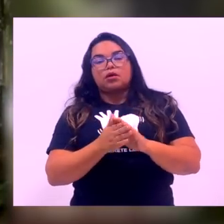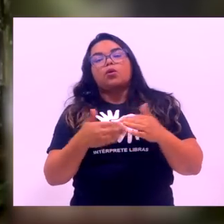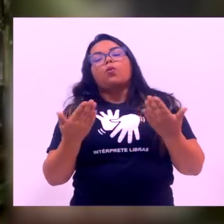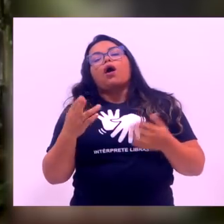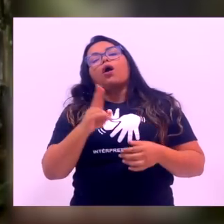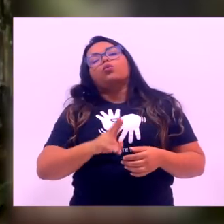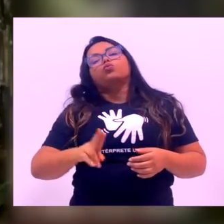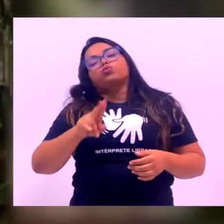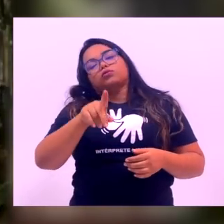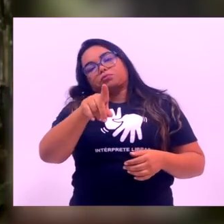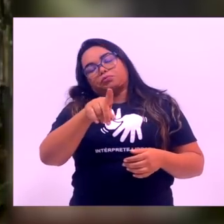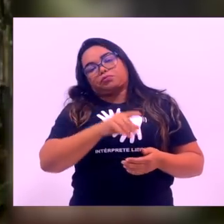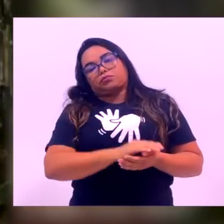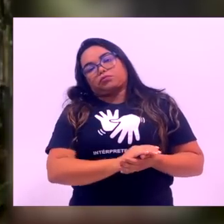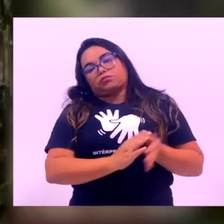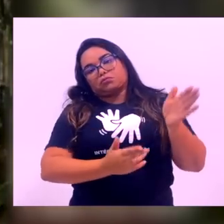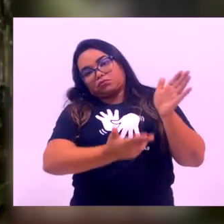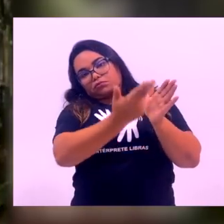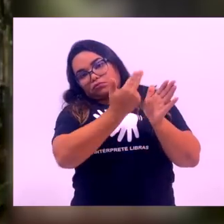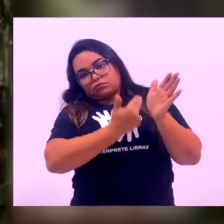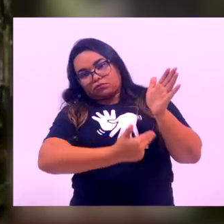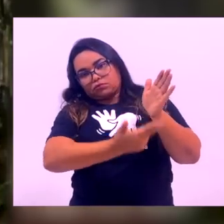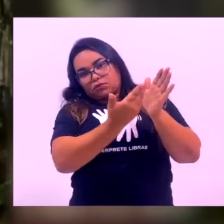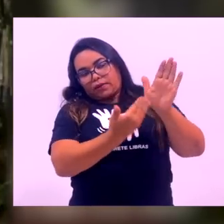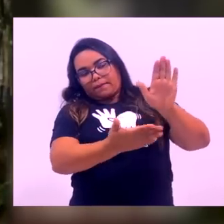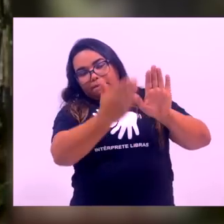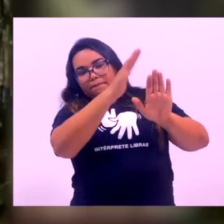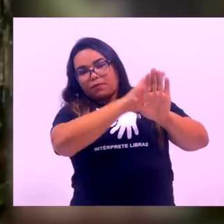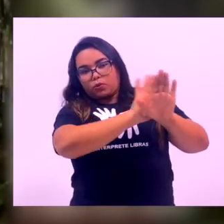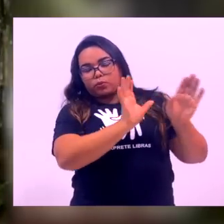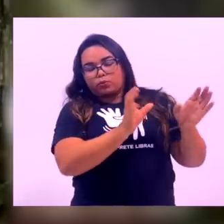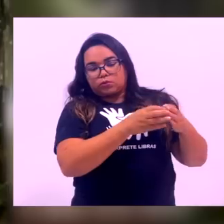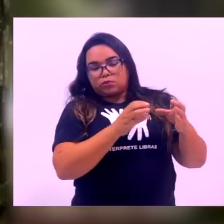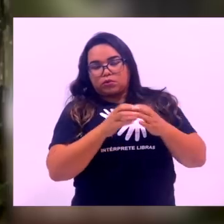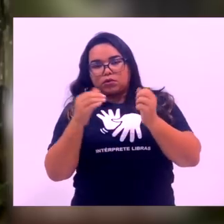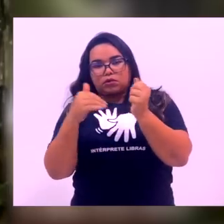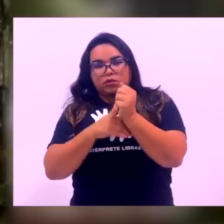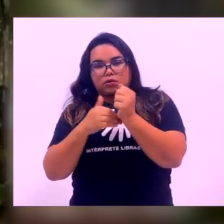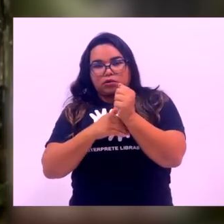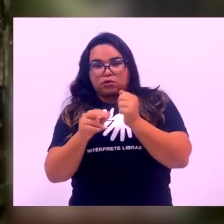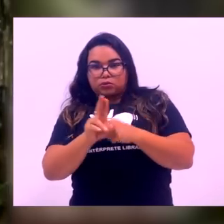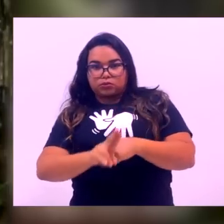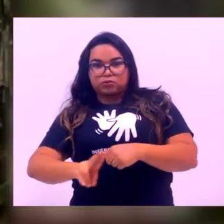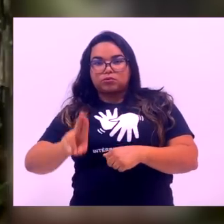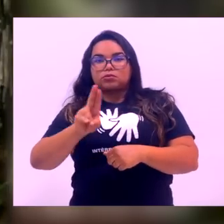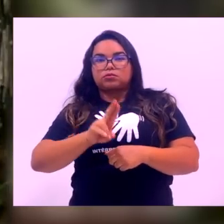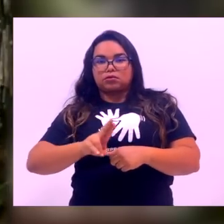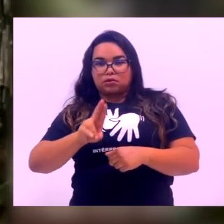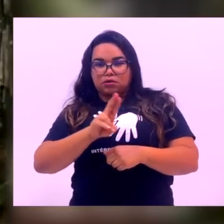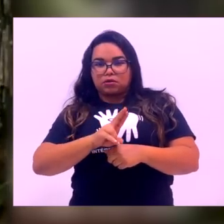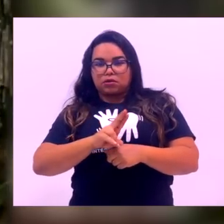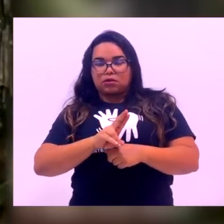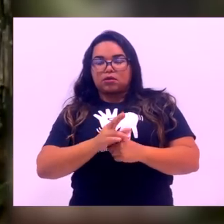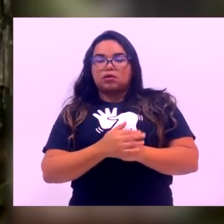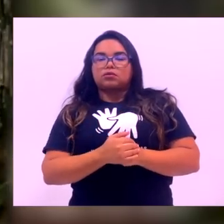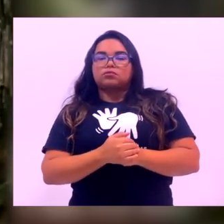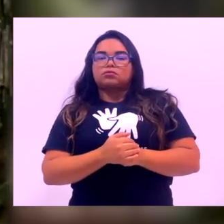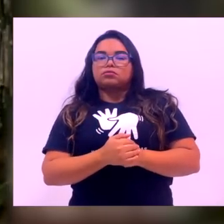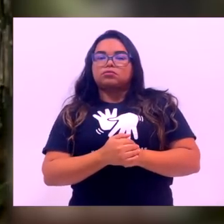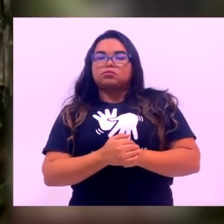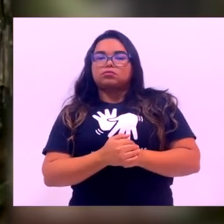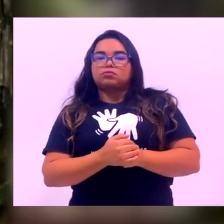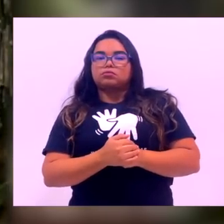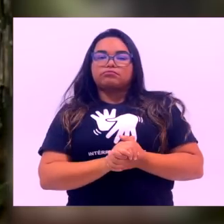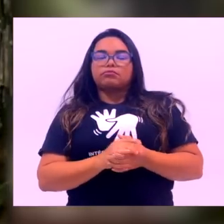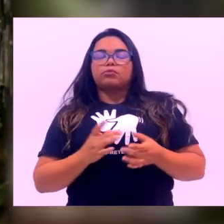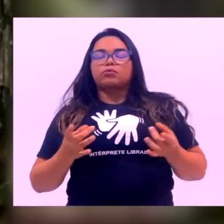a suástica você use. As sociedades secretas hoje usam uma imagem espelhada e dizem,